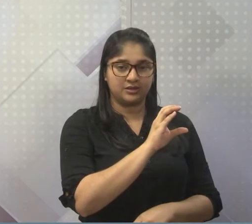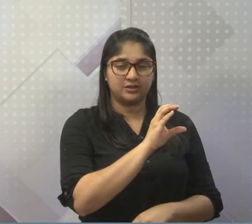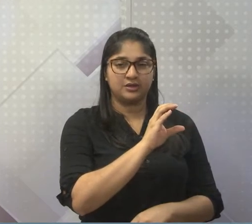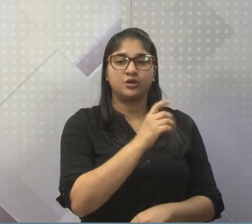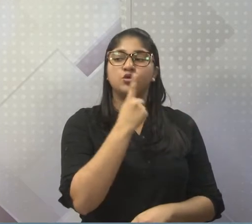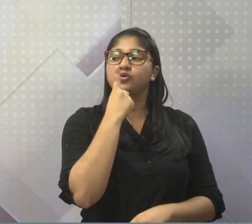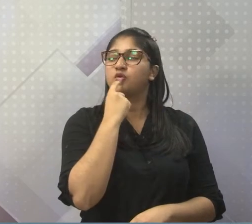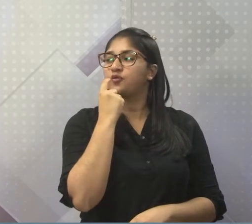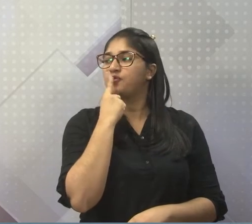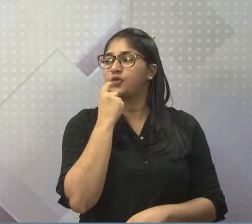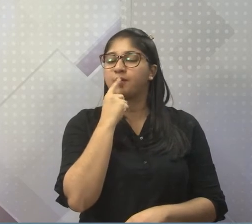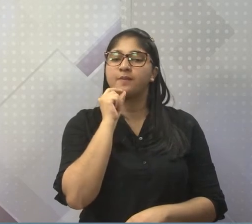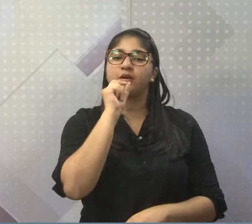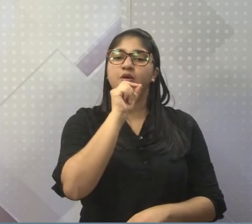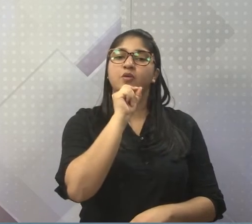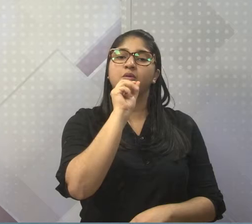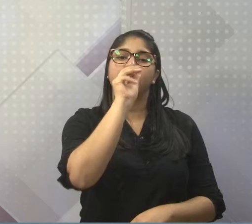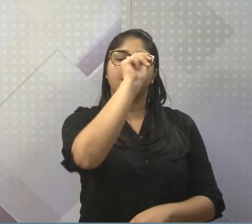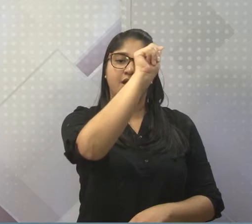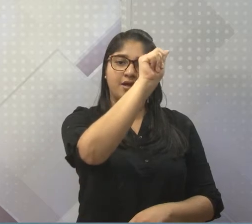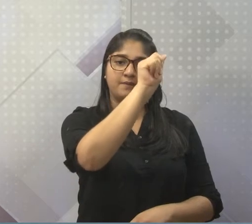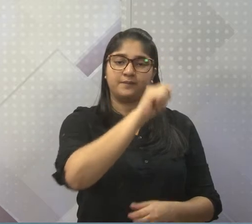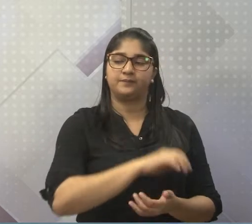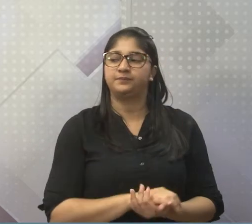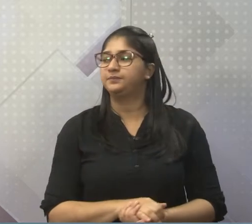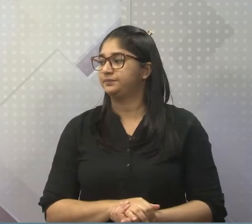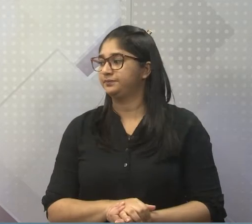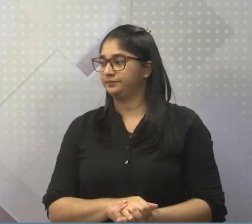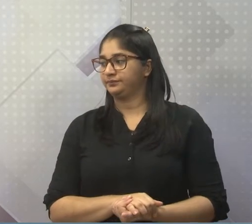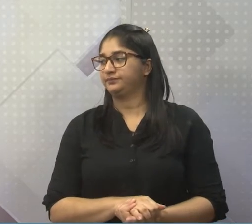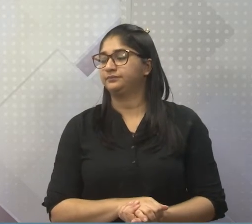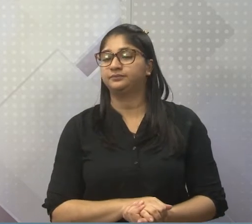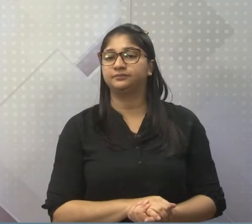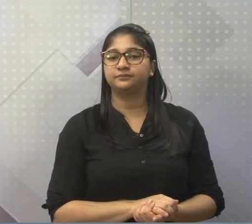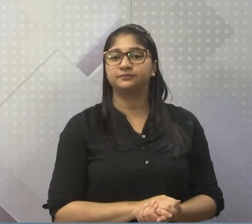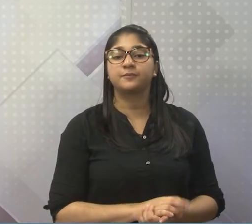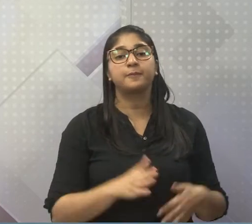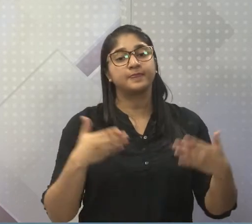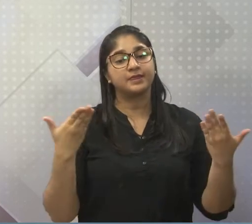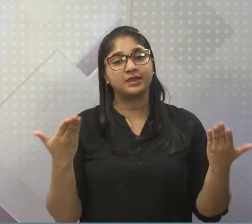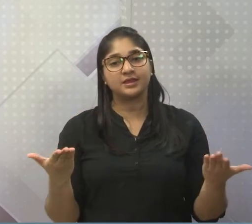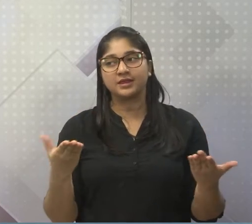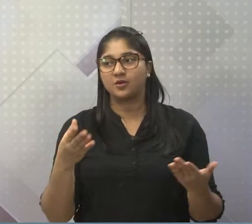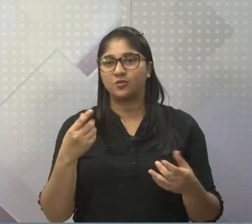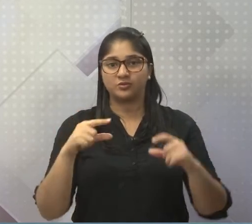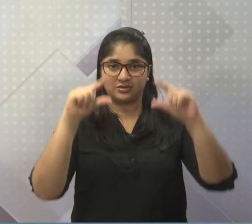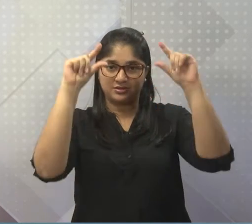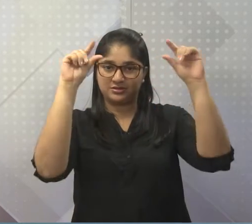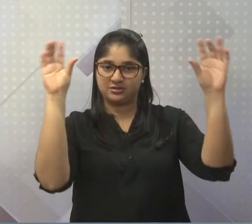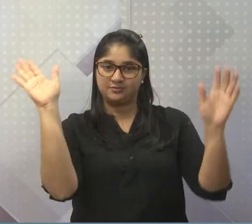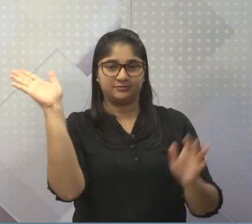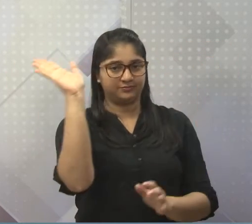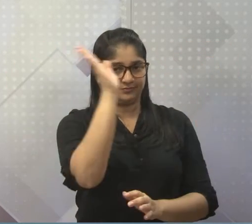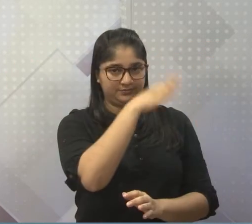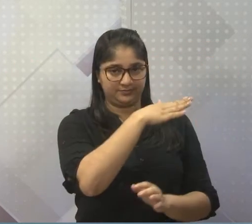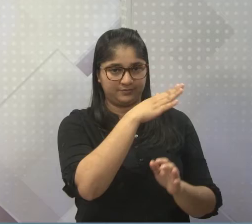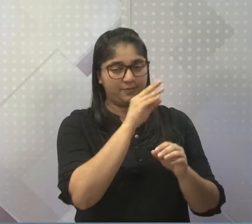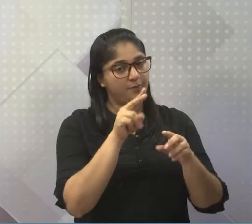ângulo vermelho eu tenho A. Por enquanto a gente pode esquecer esse